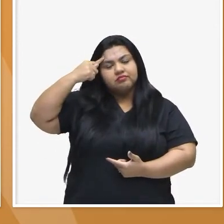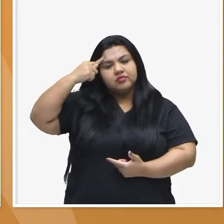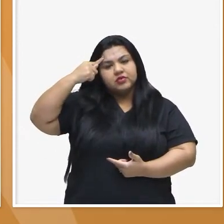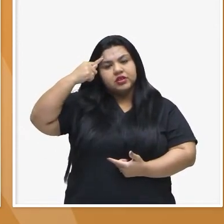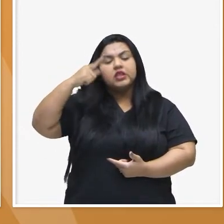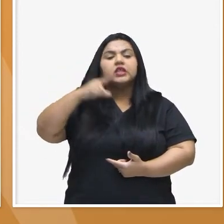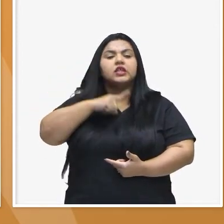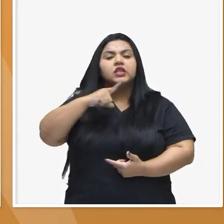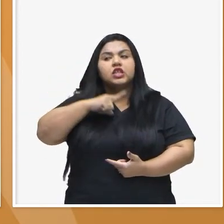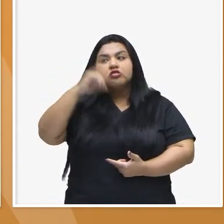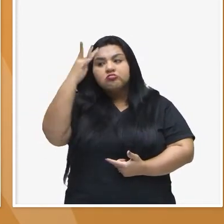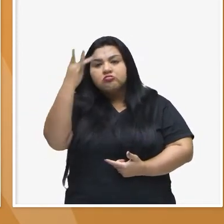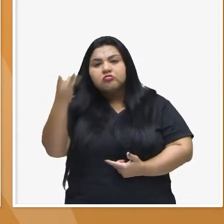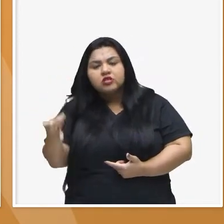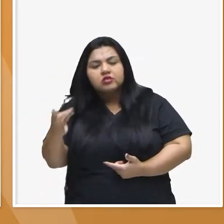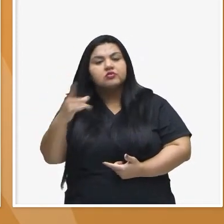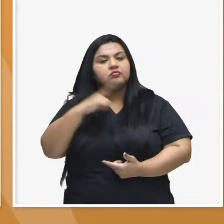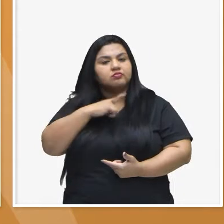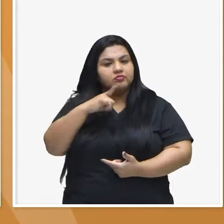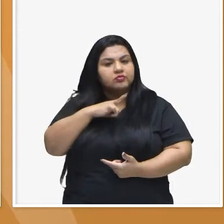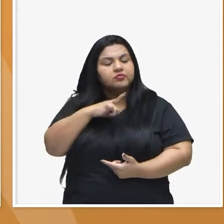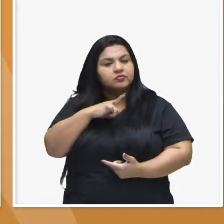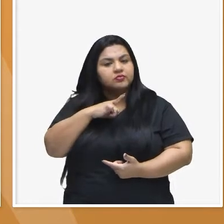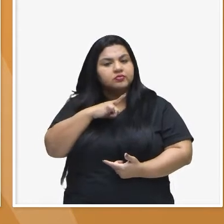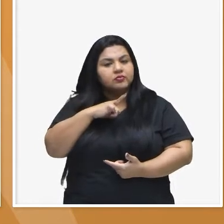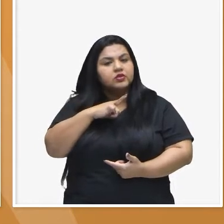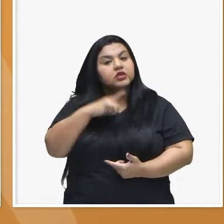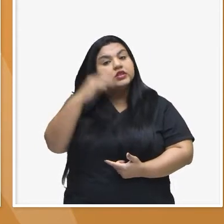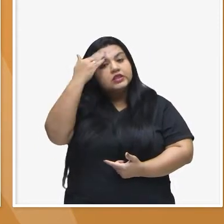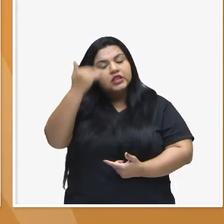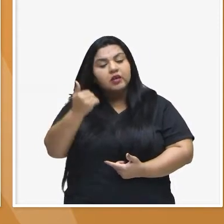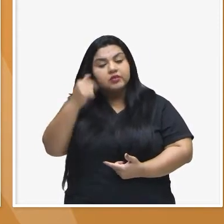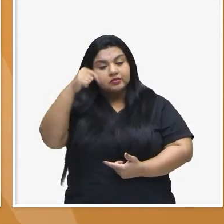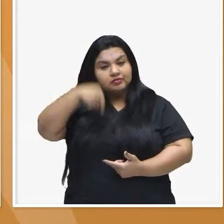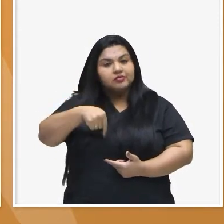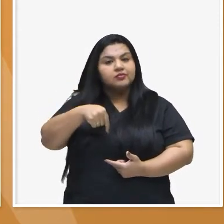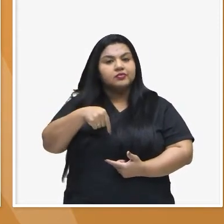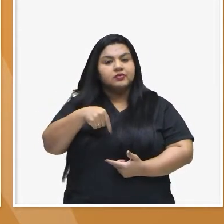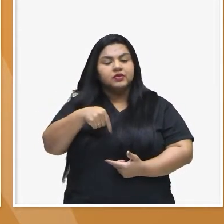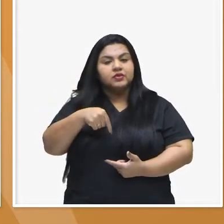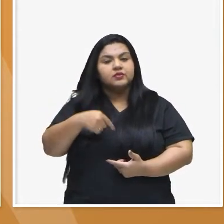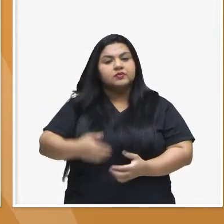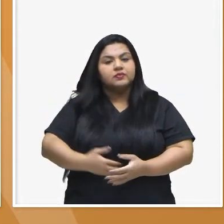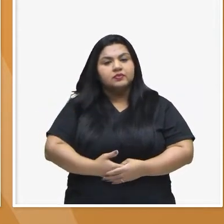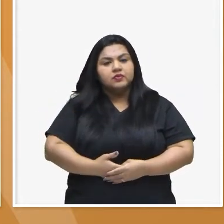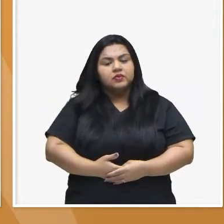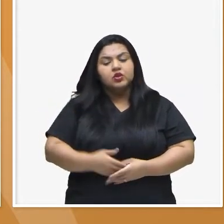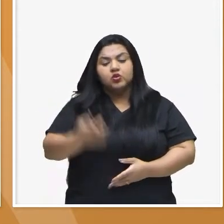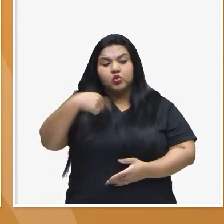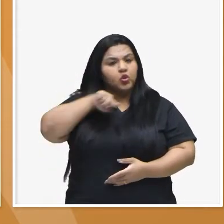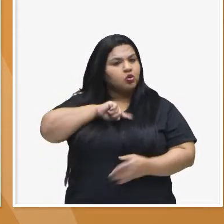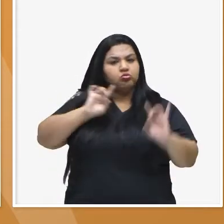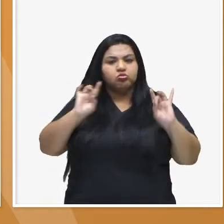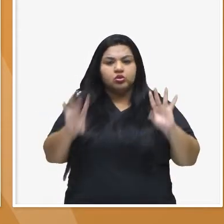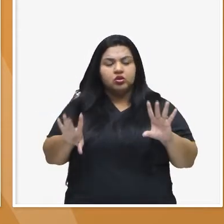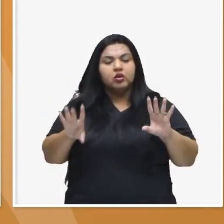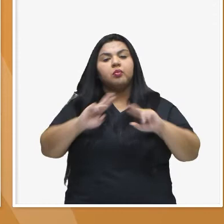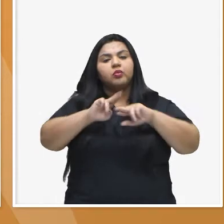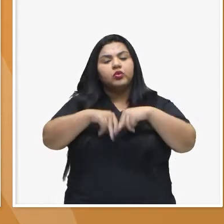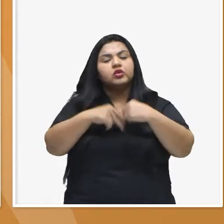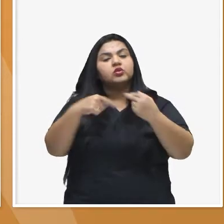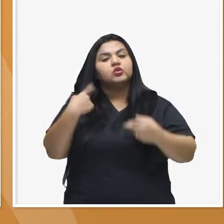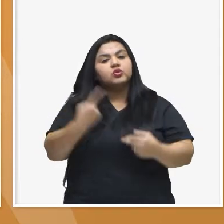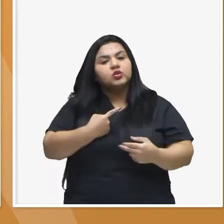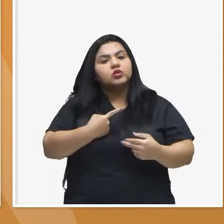a compreensão da sua existência, que sabe que está aqui, né? Somos nós. E por isso nós